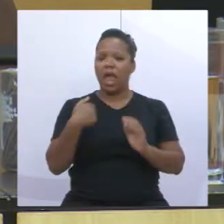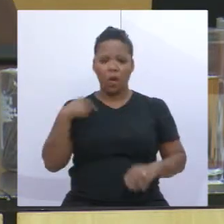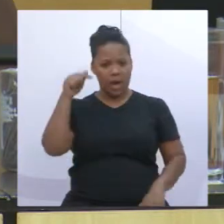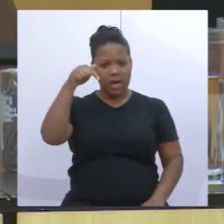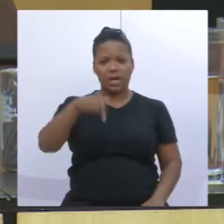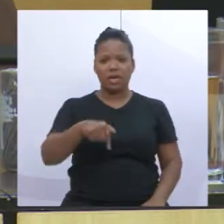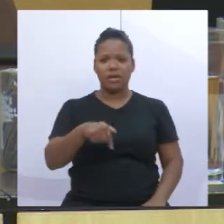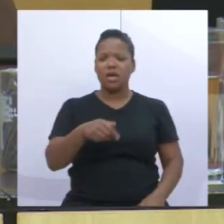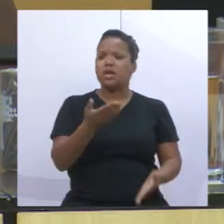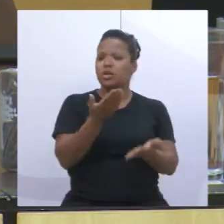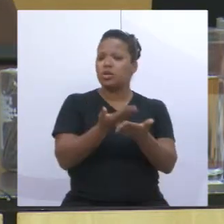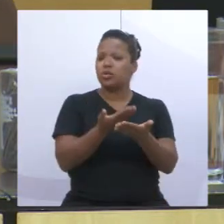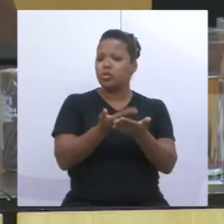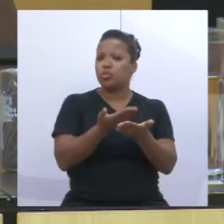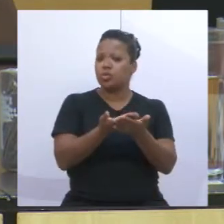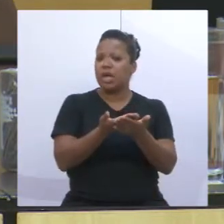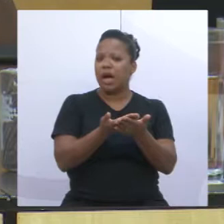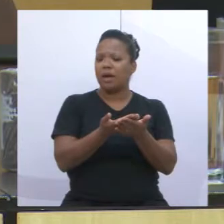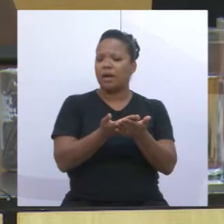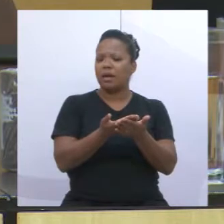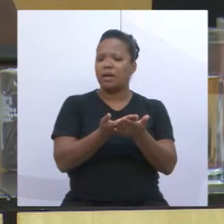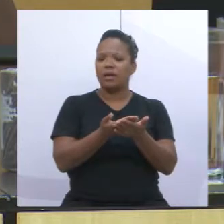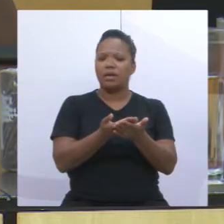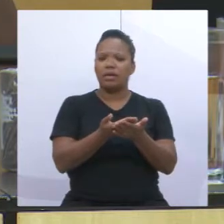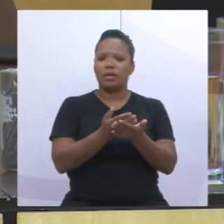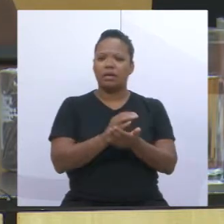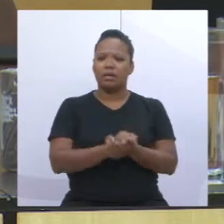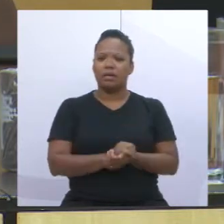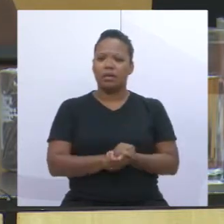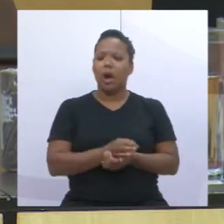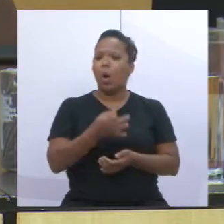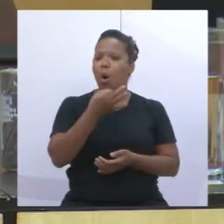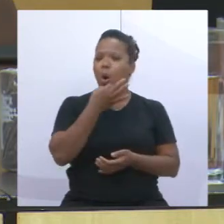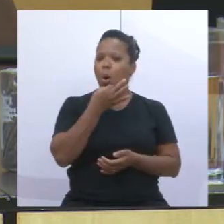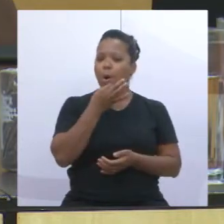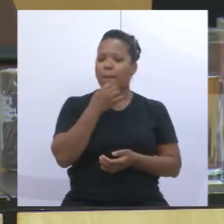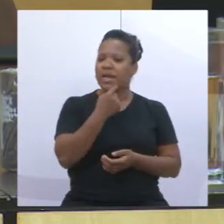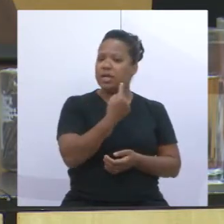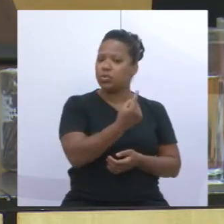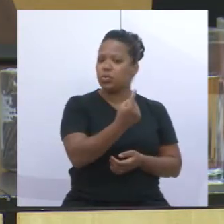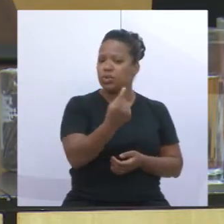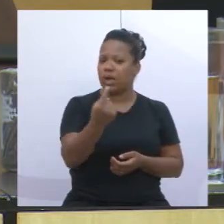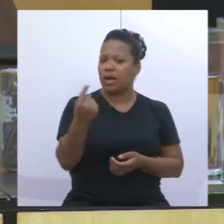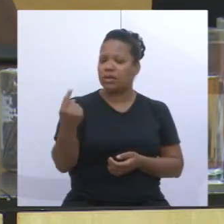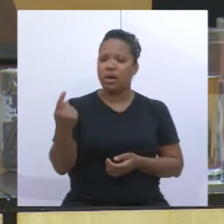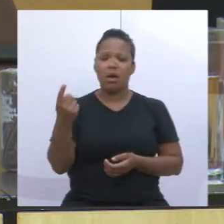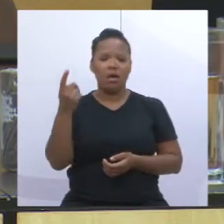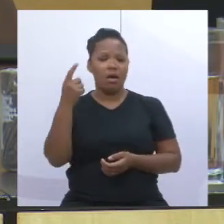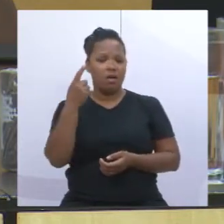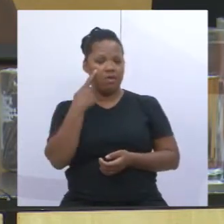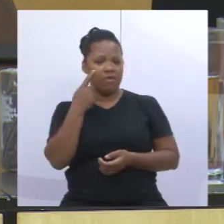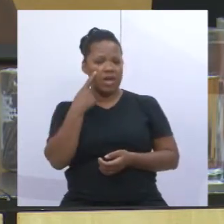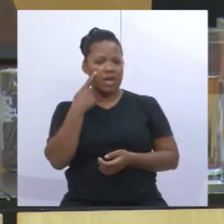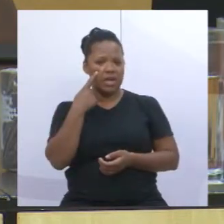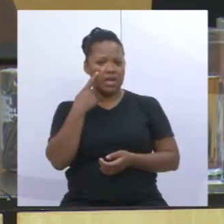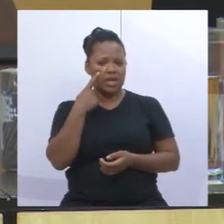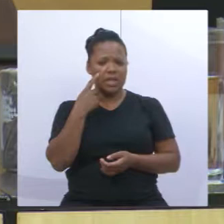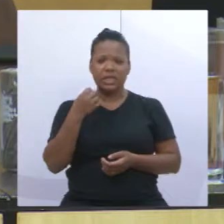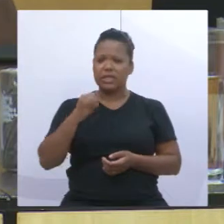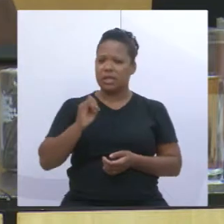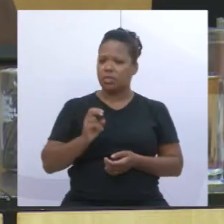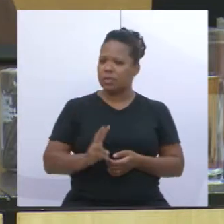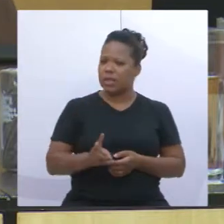isso, estudar o projeto e escutar a opinião de cada um, para ver se eu mantenho o meu pensamento ou se eu